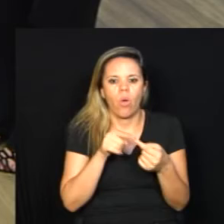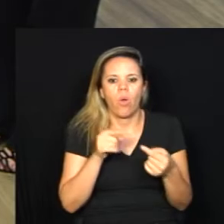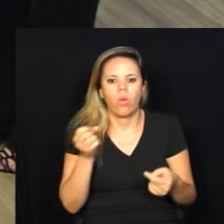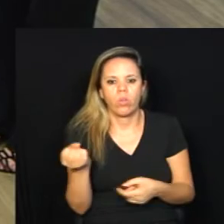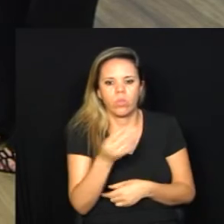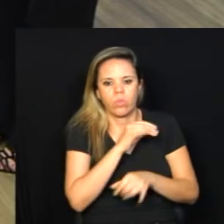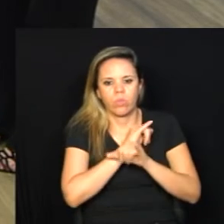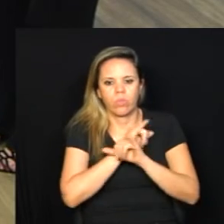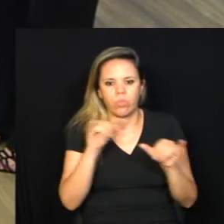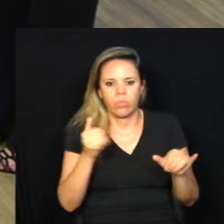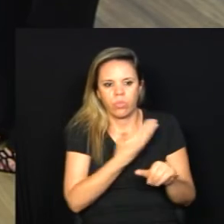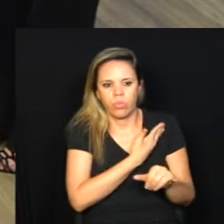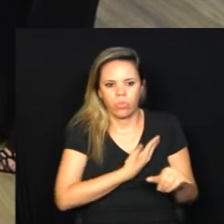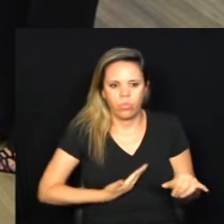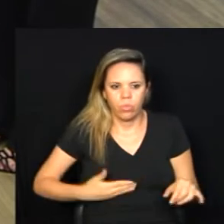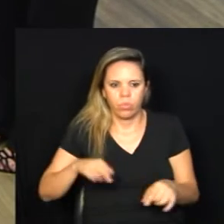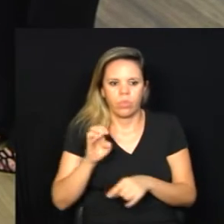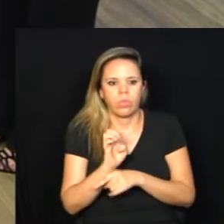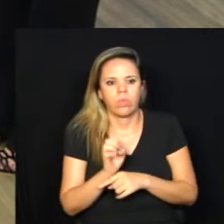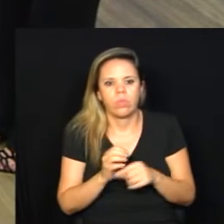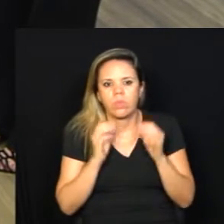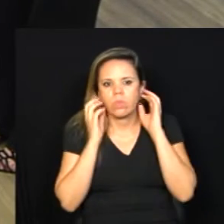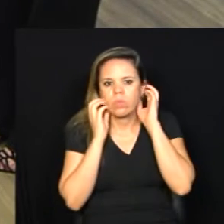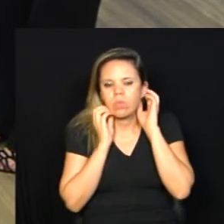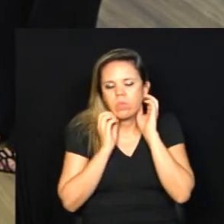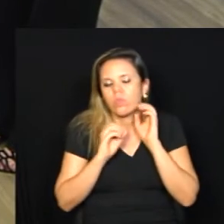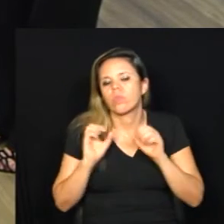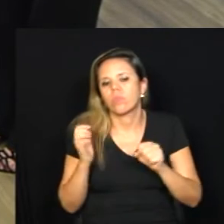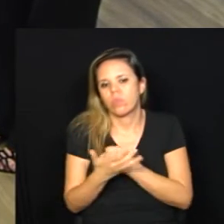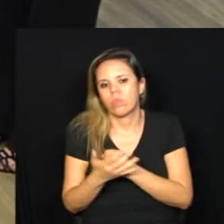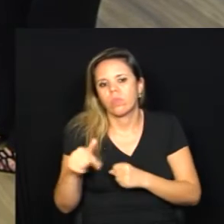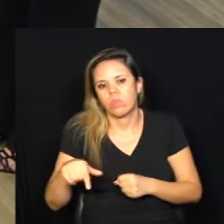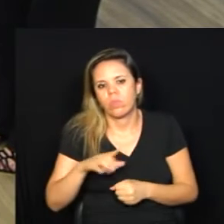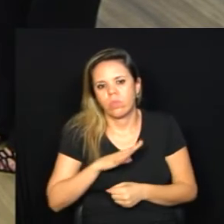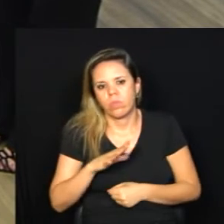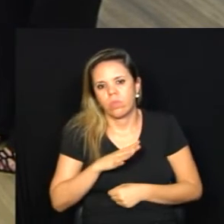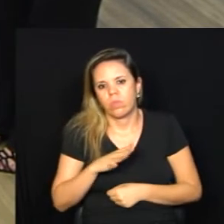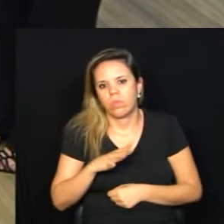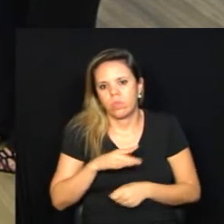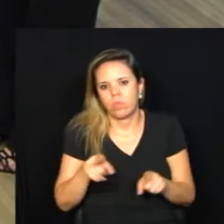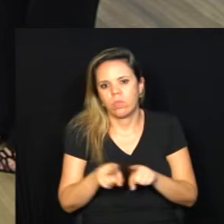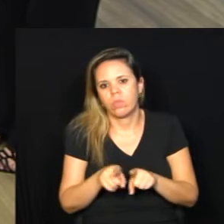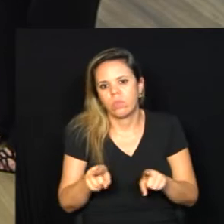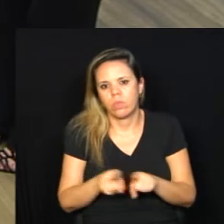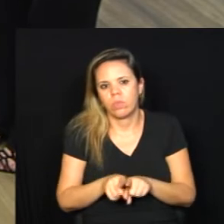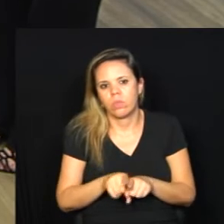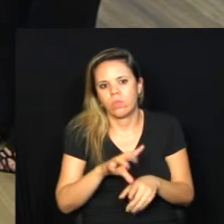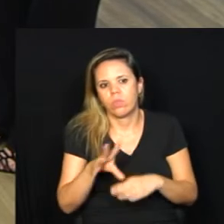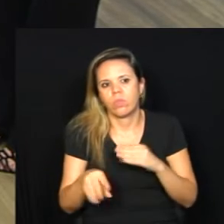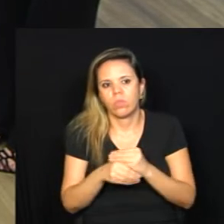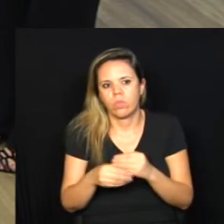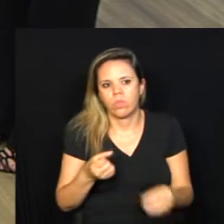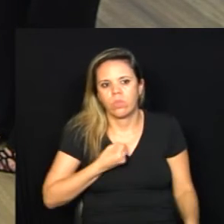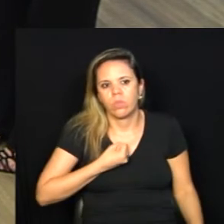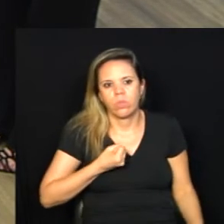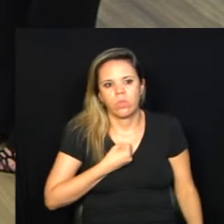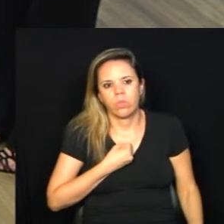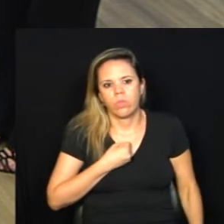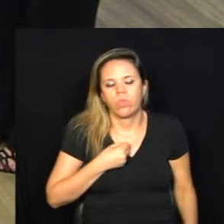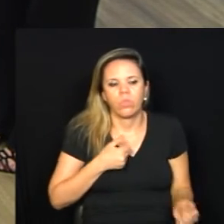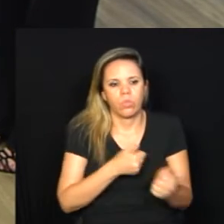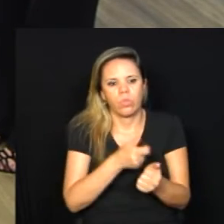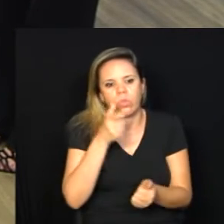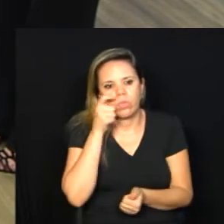novo anúncio do governo do estado, à Covid-19 aqui na nossa cidade e também a atualização dos números. Estava